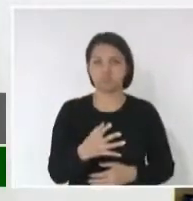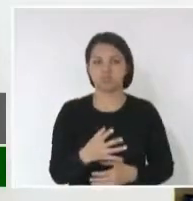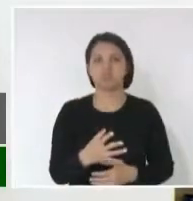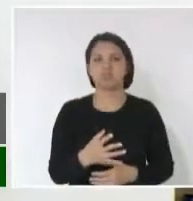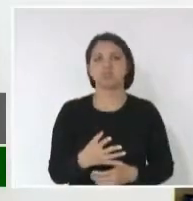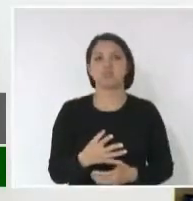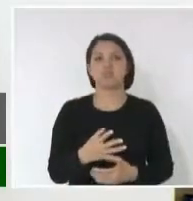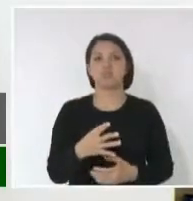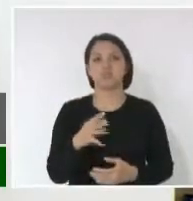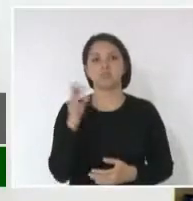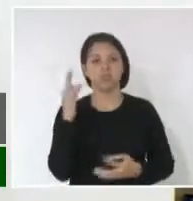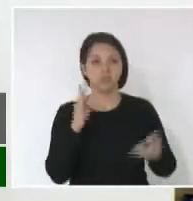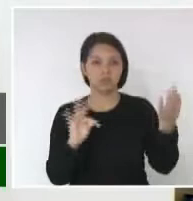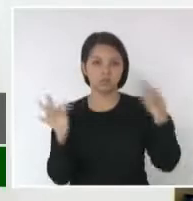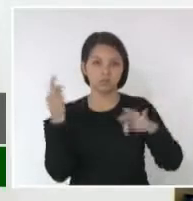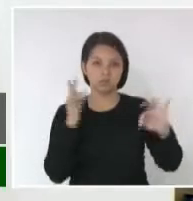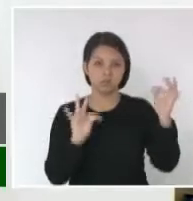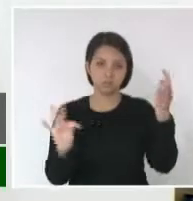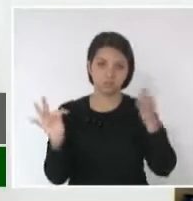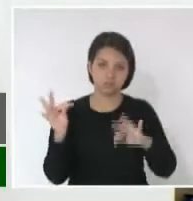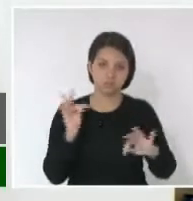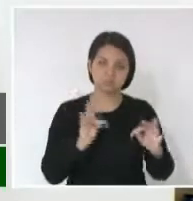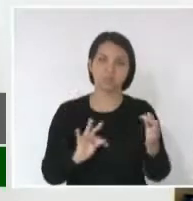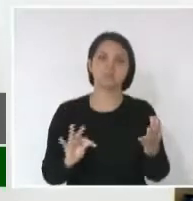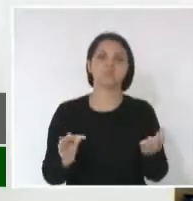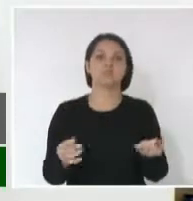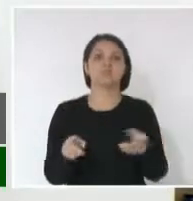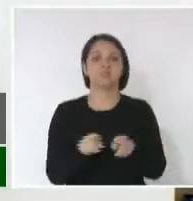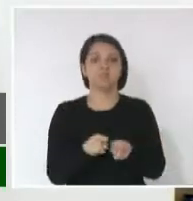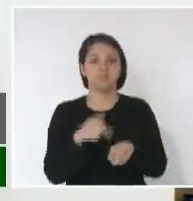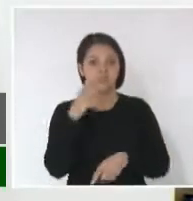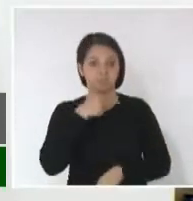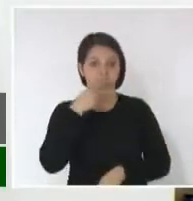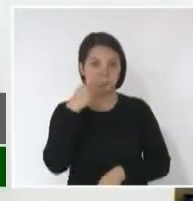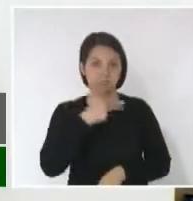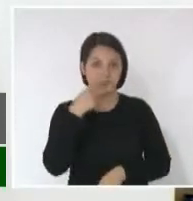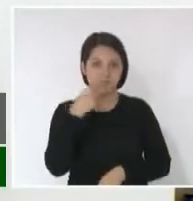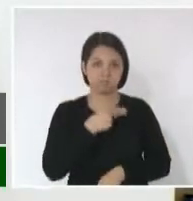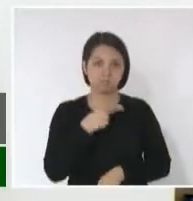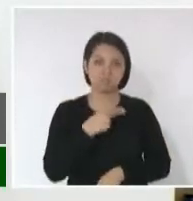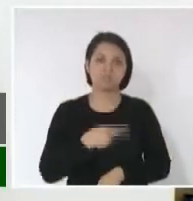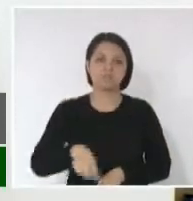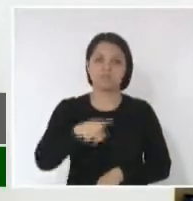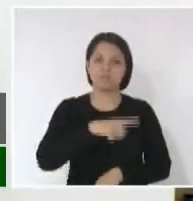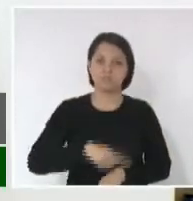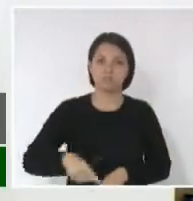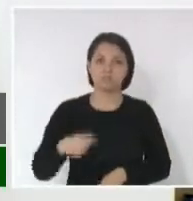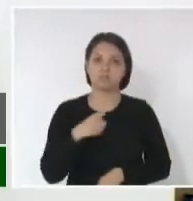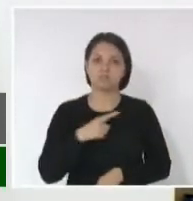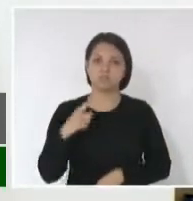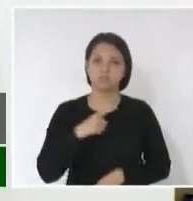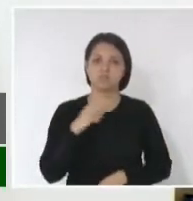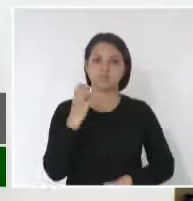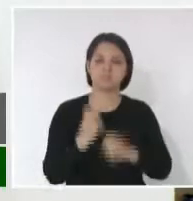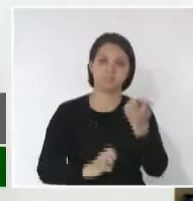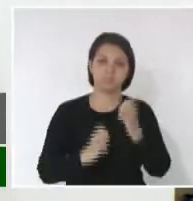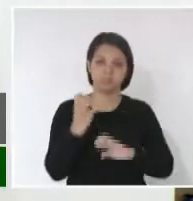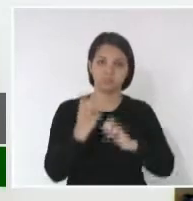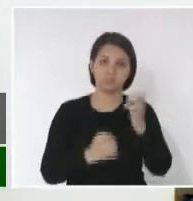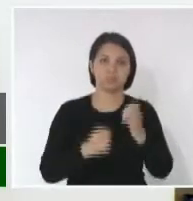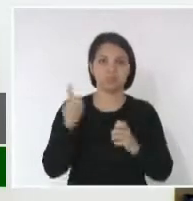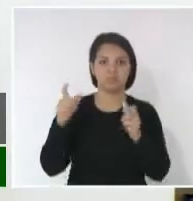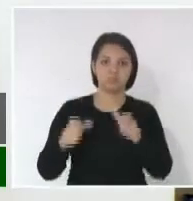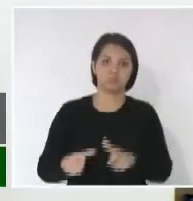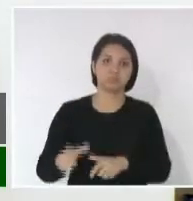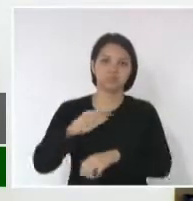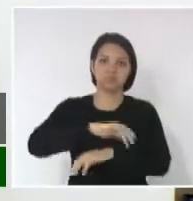inovação, tecnologia. E, deputado Kennedy Nunes, nós tivemos uma empresa do Planalto Norte que